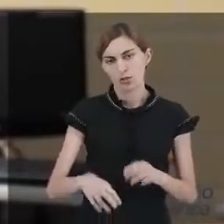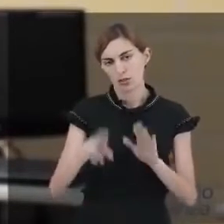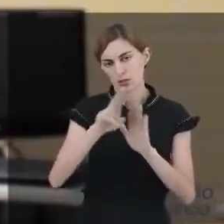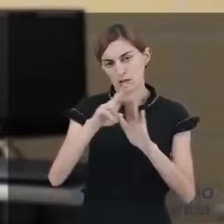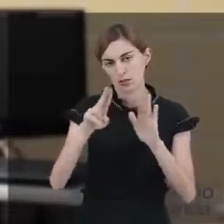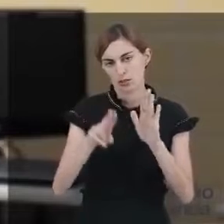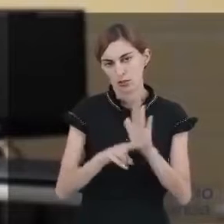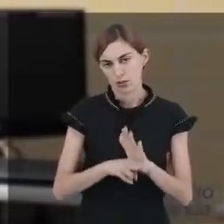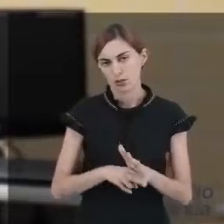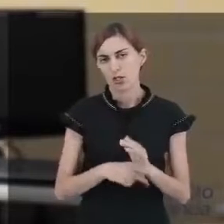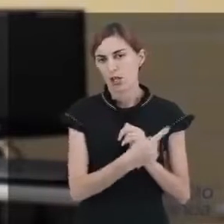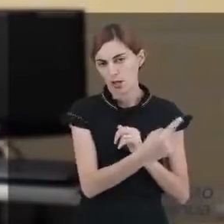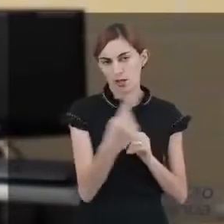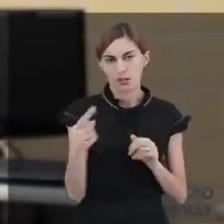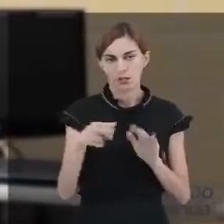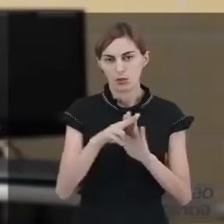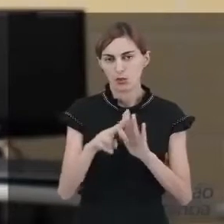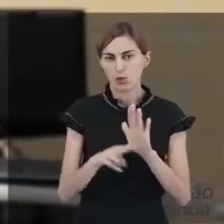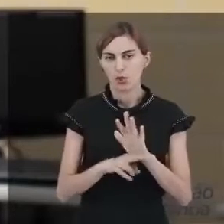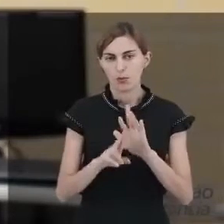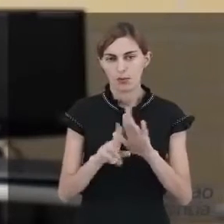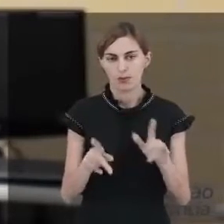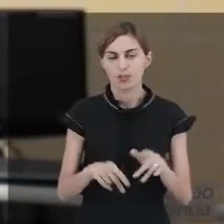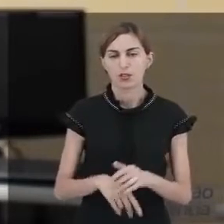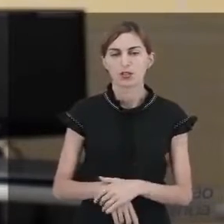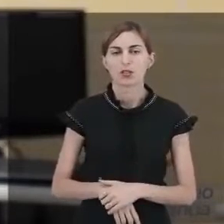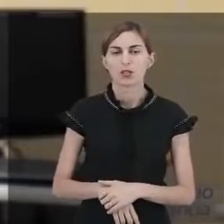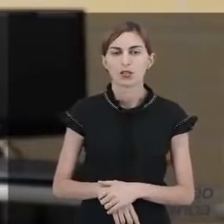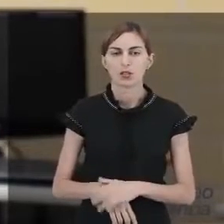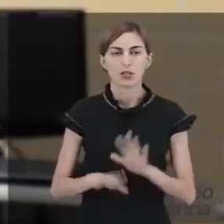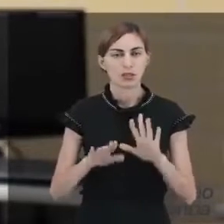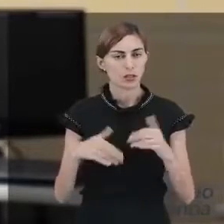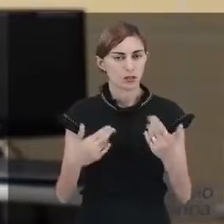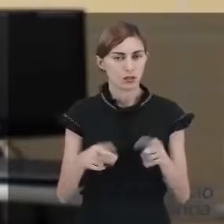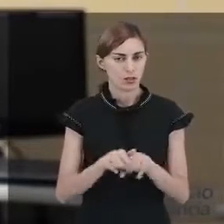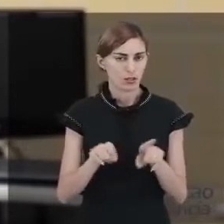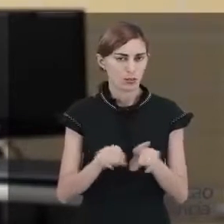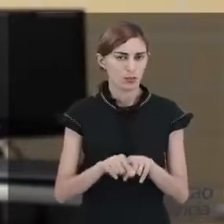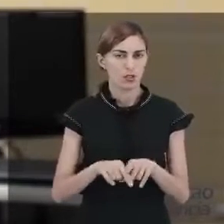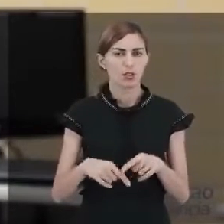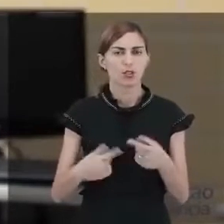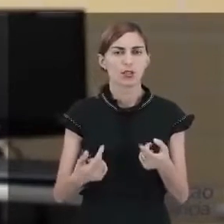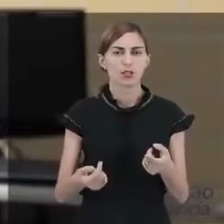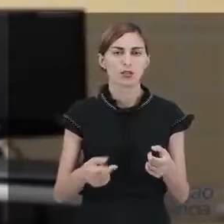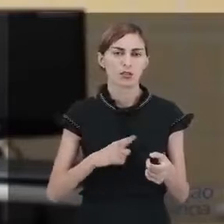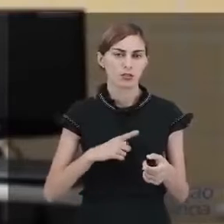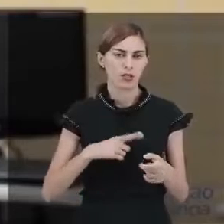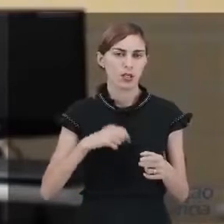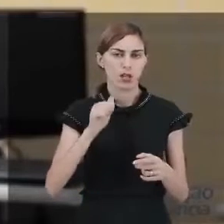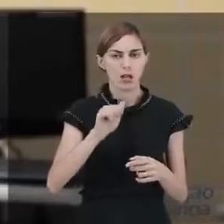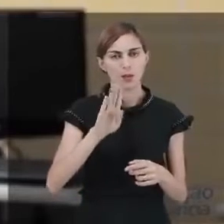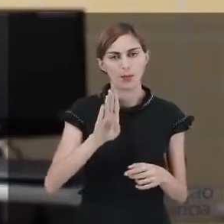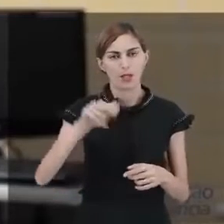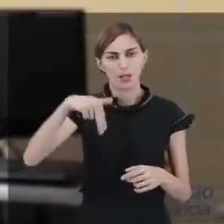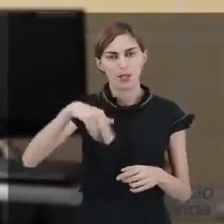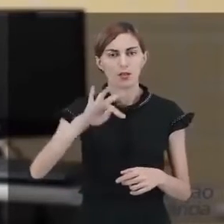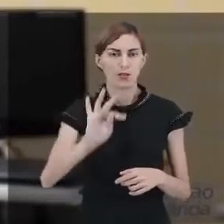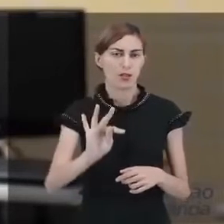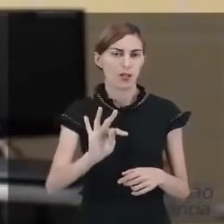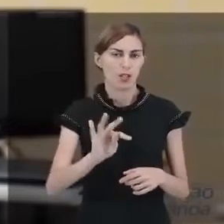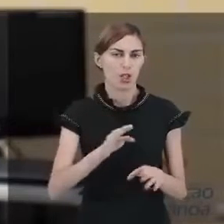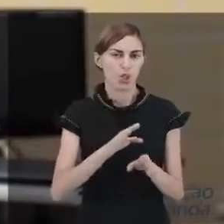outro que cada norma é que vem diferenciar, tá? E temos também a ABNT. As normas